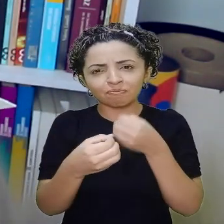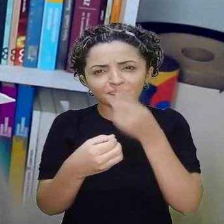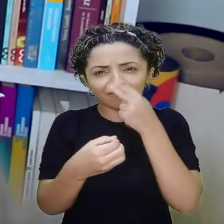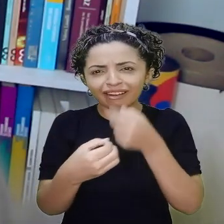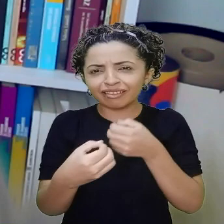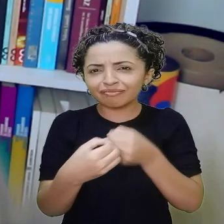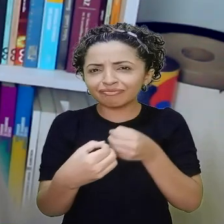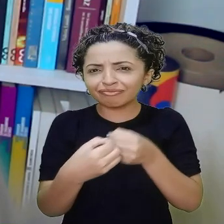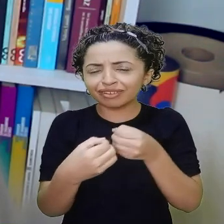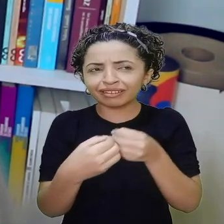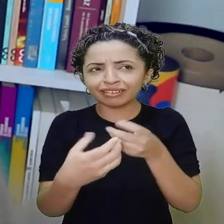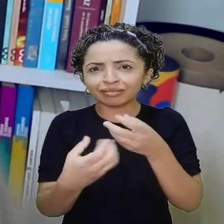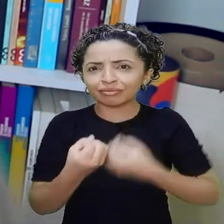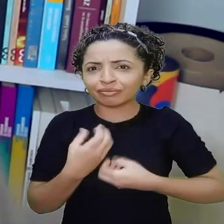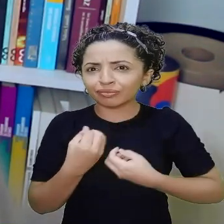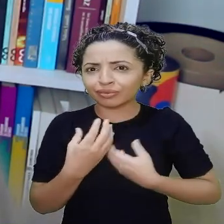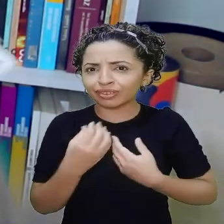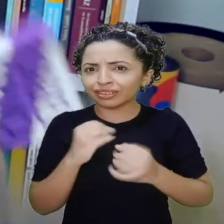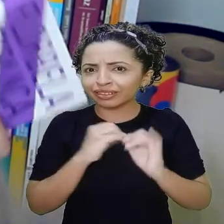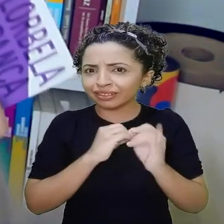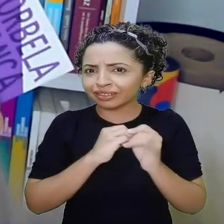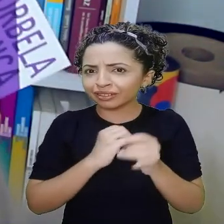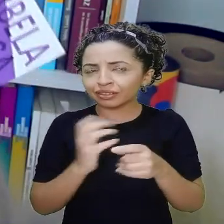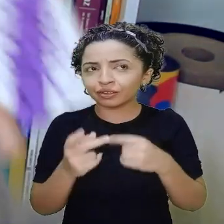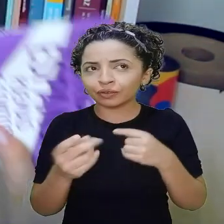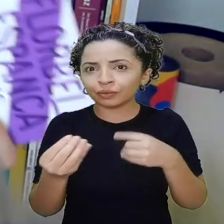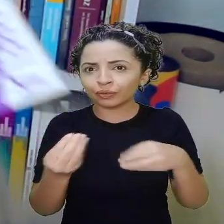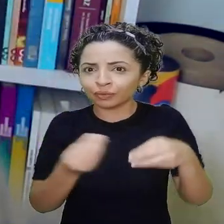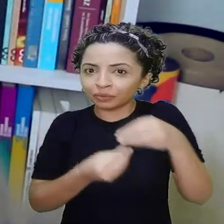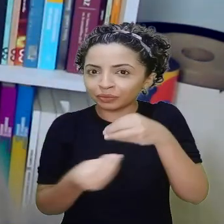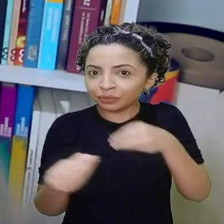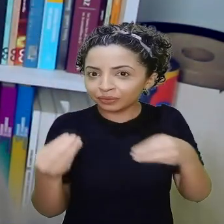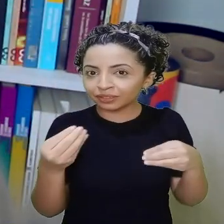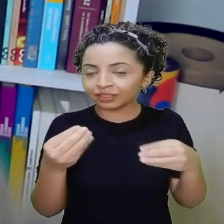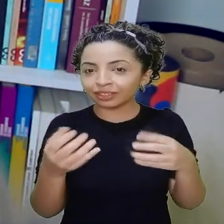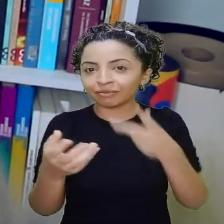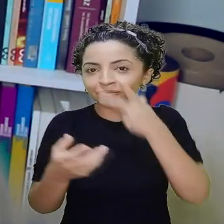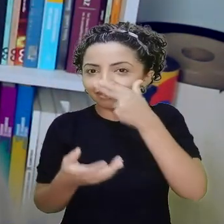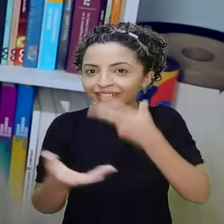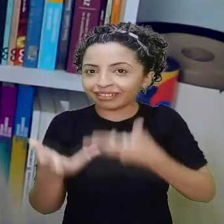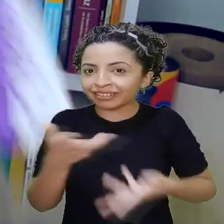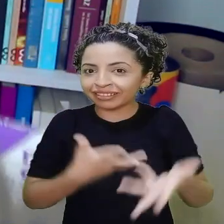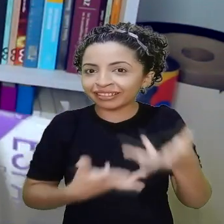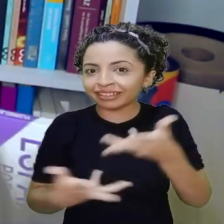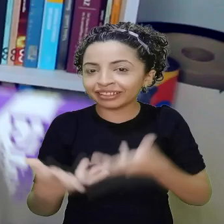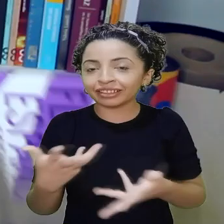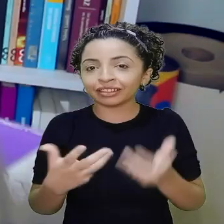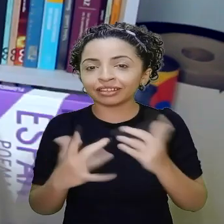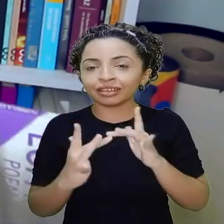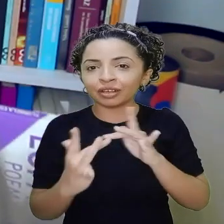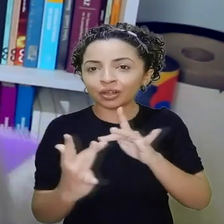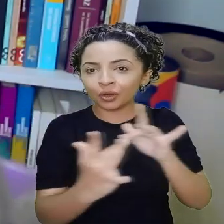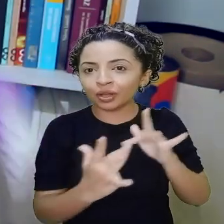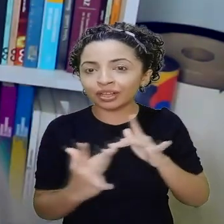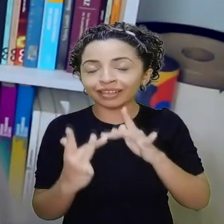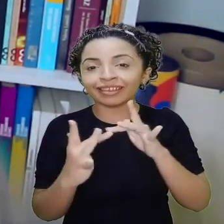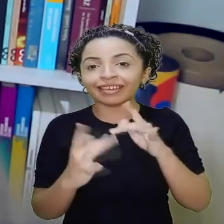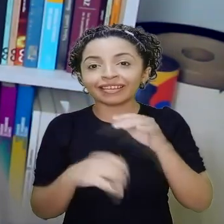porque os contos da Espanca, elas são muito próximos da poesia. E é difícil